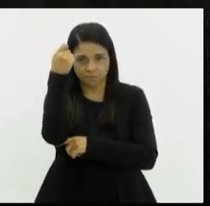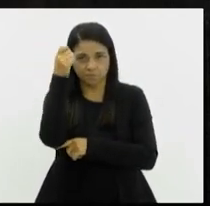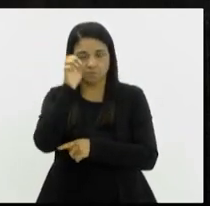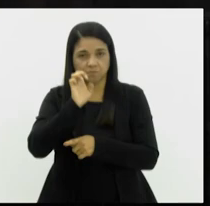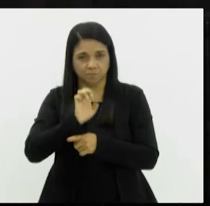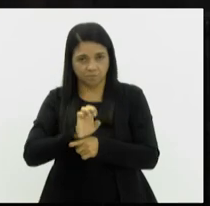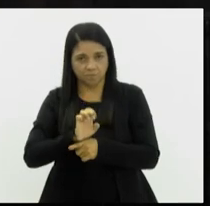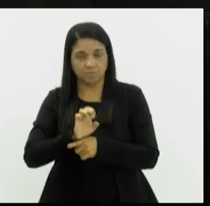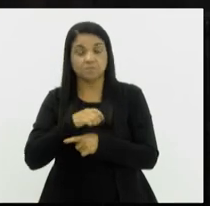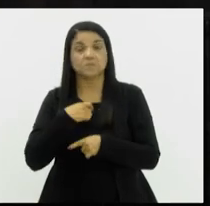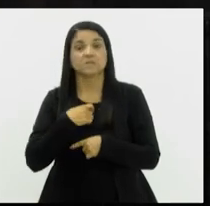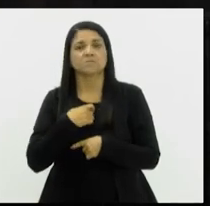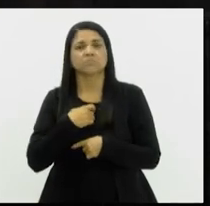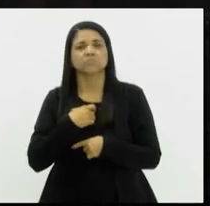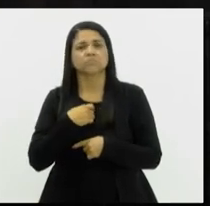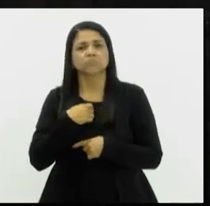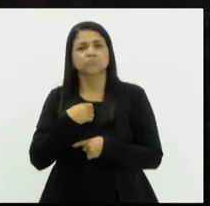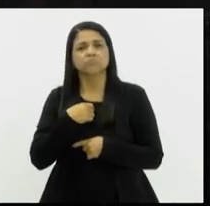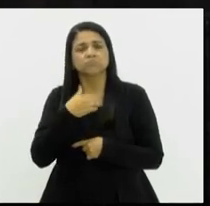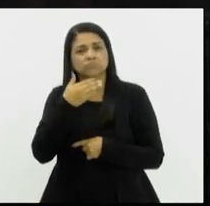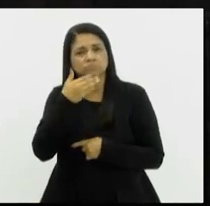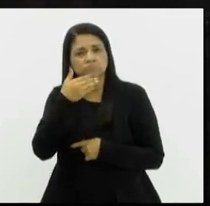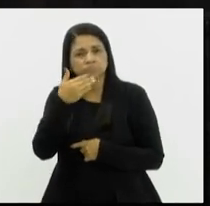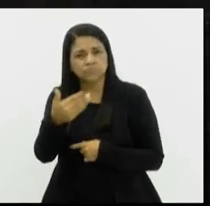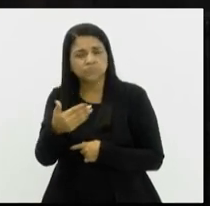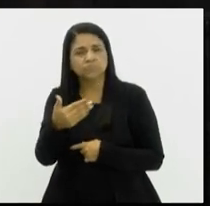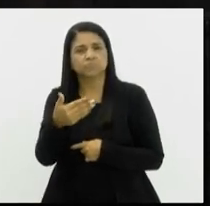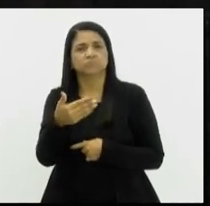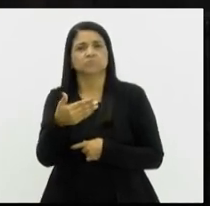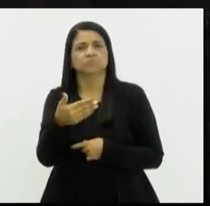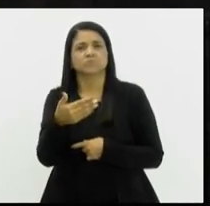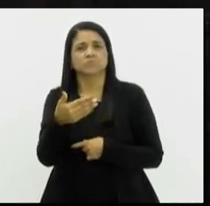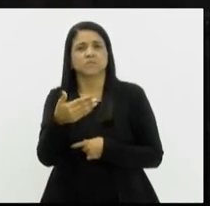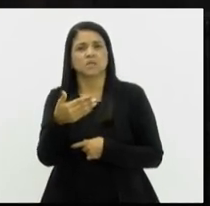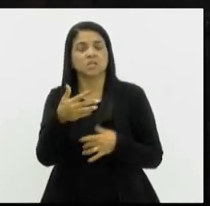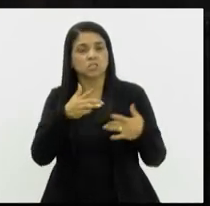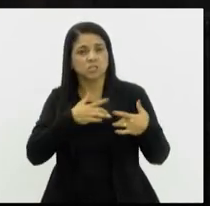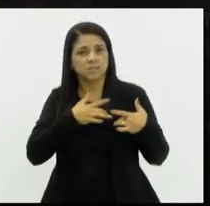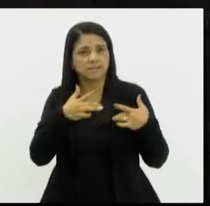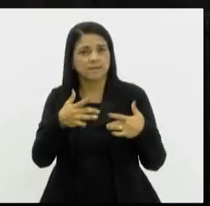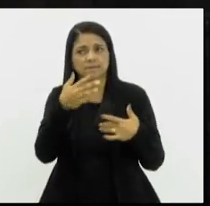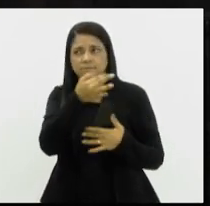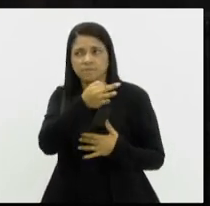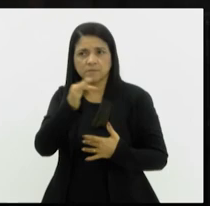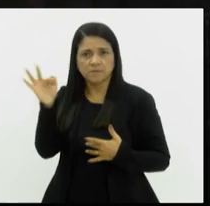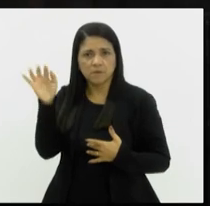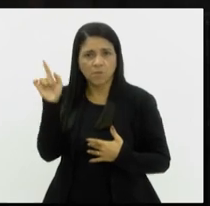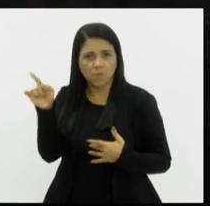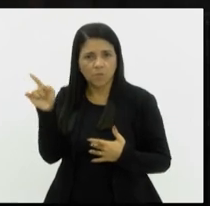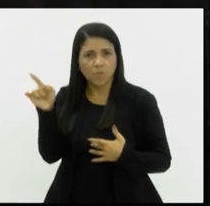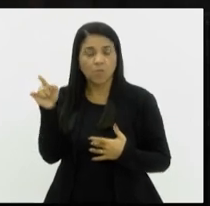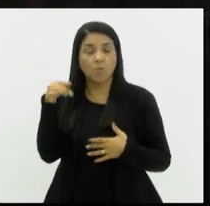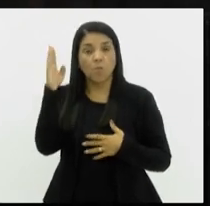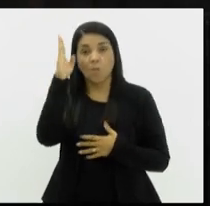reivindiquei o princípio da solidariedade federativa para que o